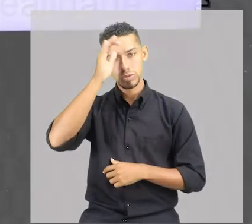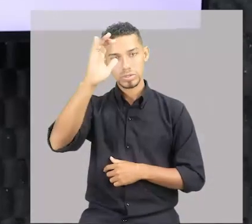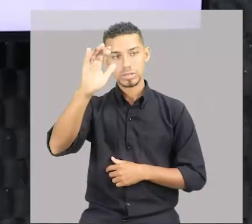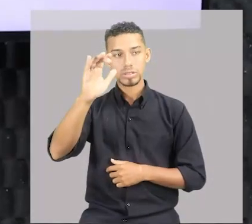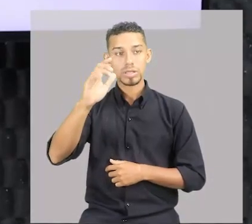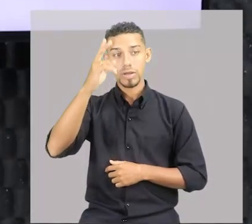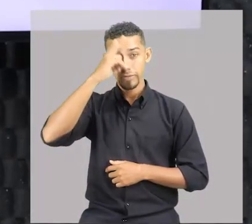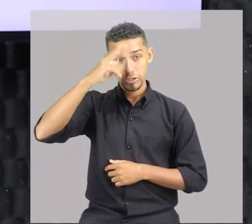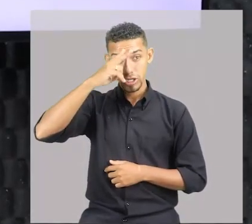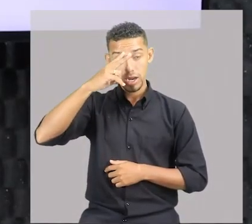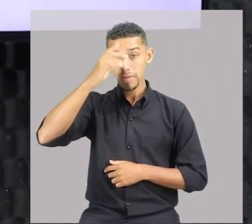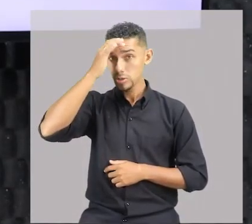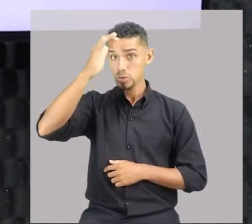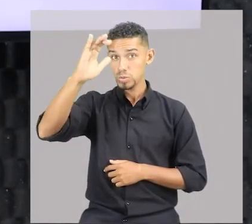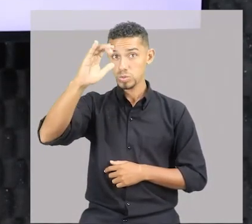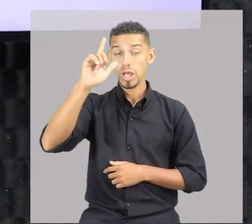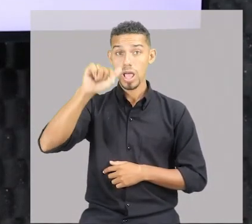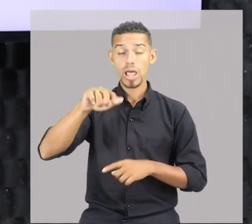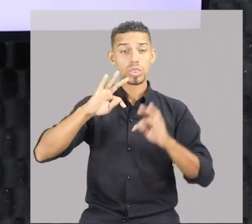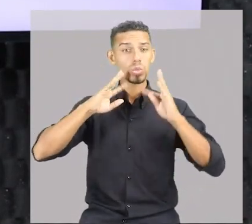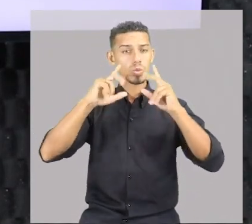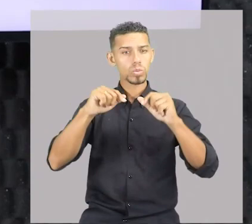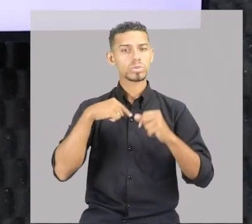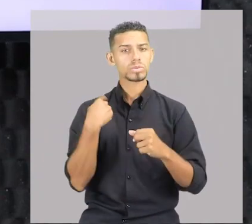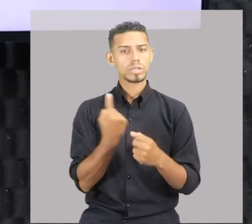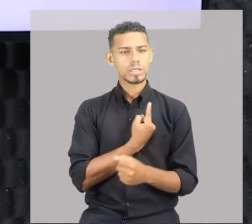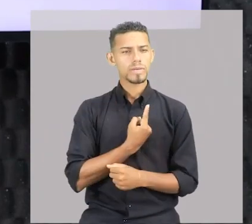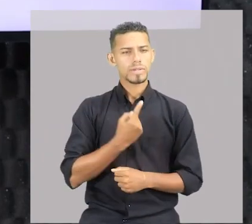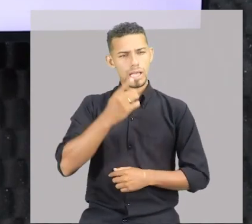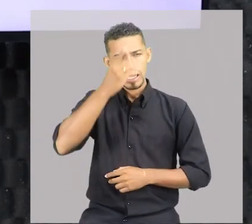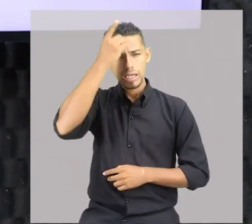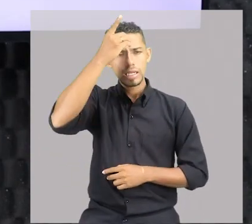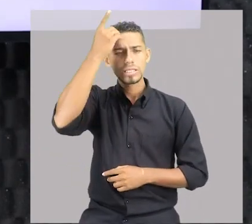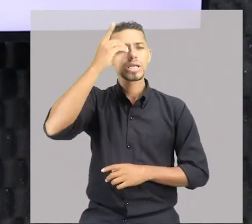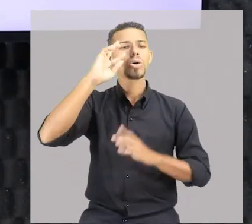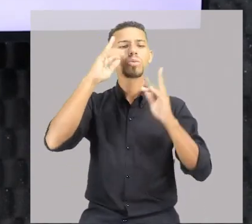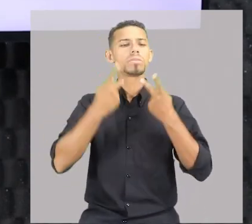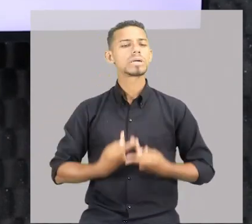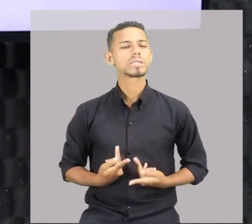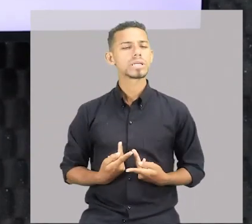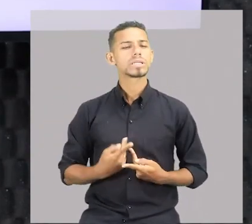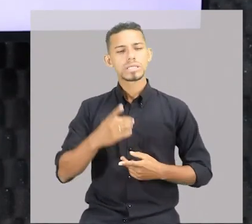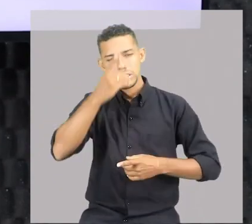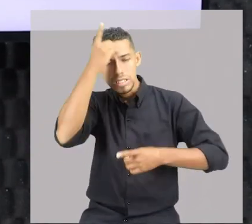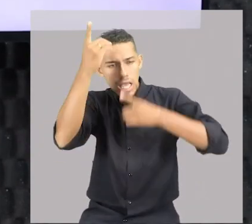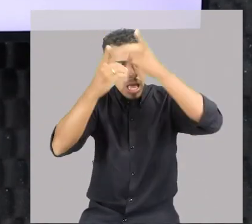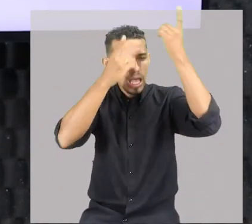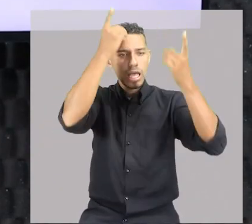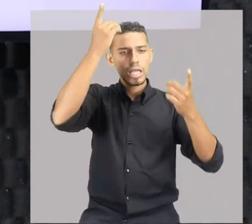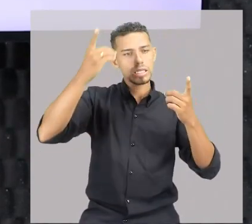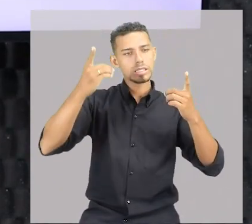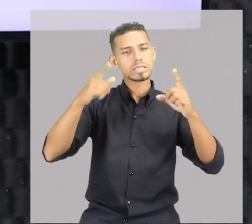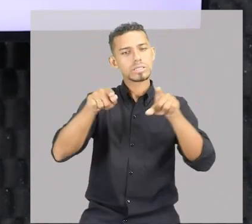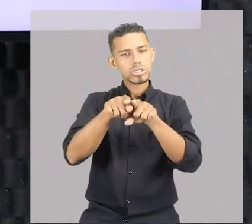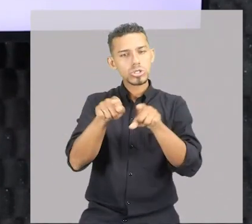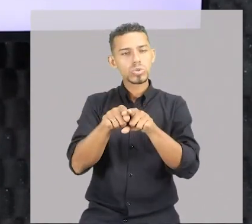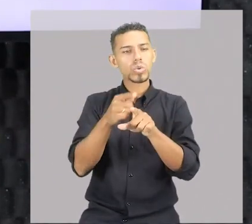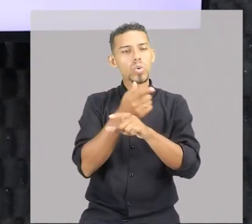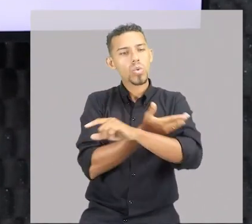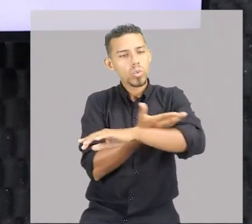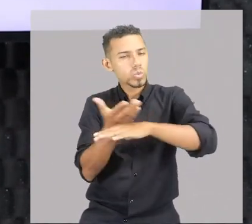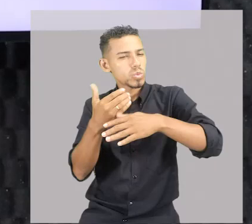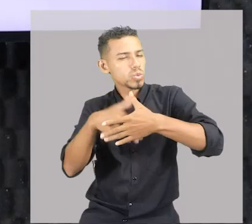vou te relembrar que cultura é tudo aquilo que resulta da criação humana. Ideias, artefatos,